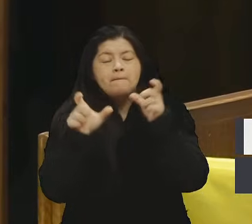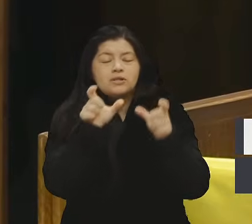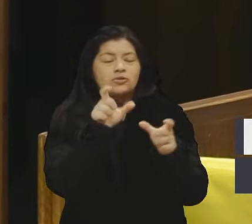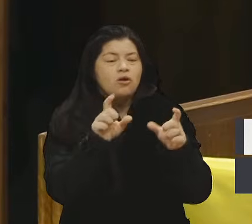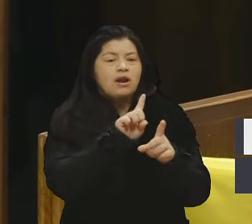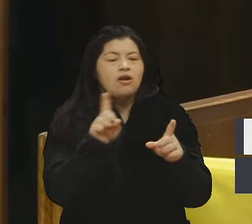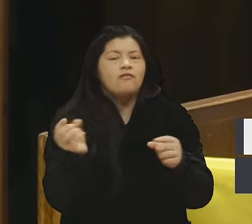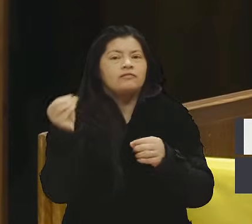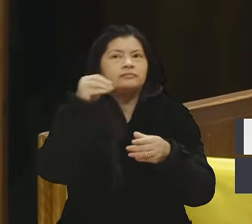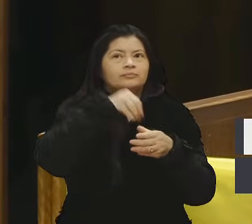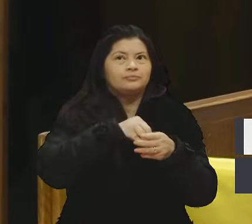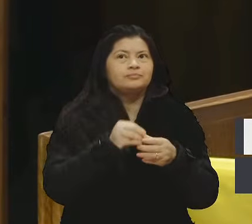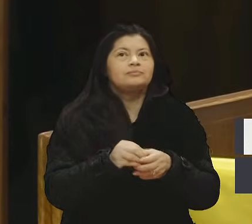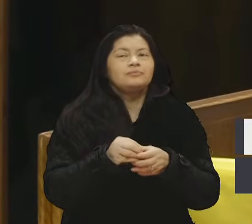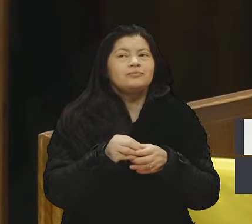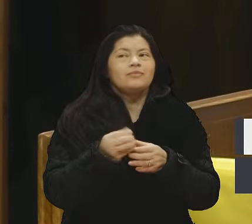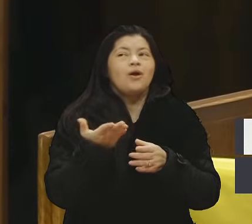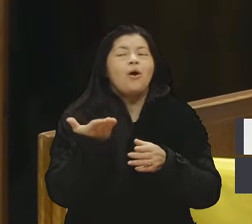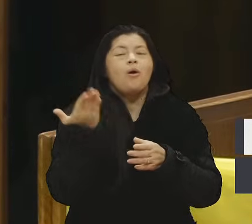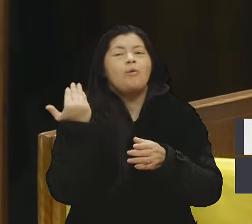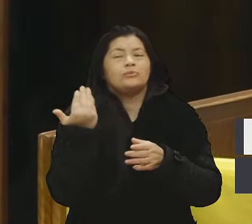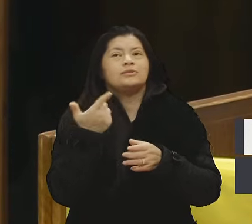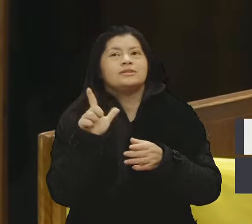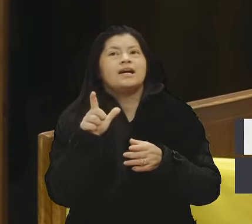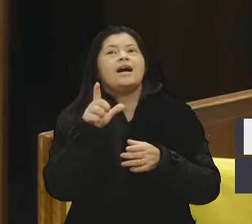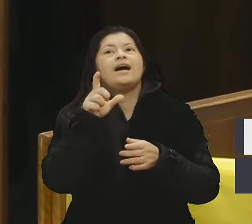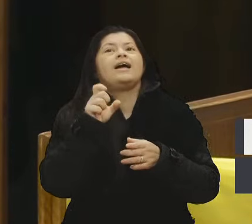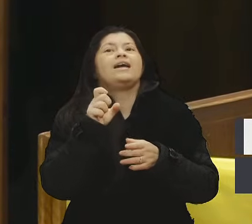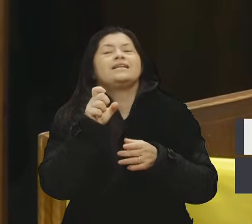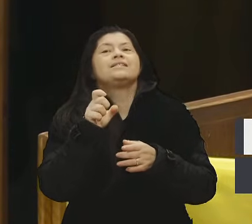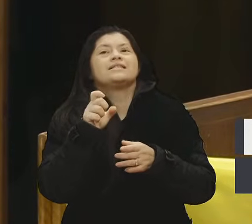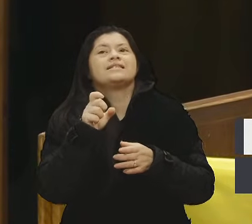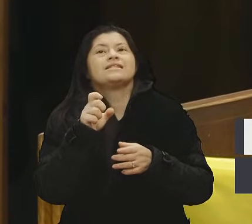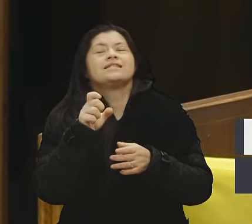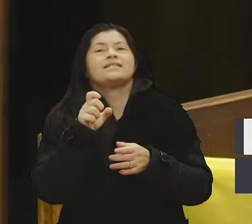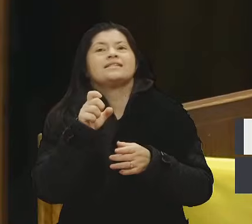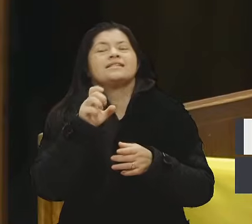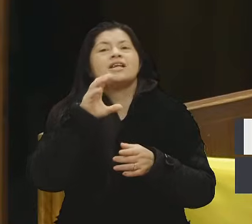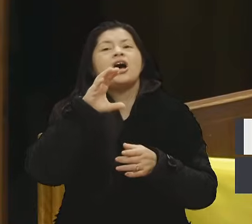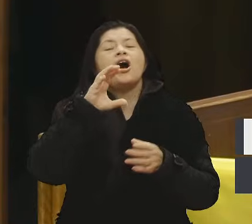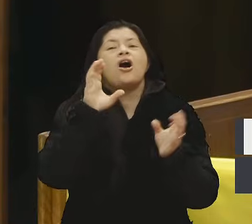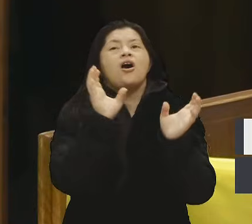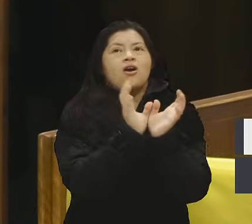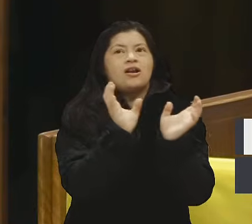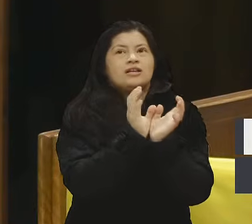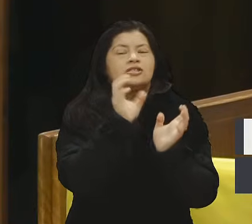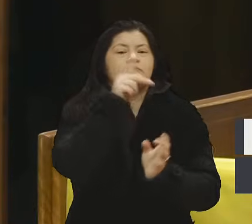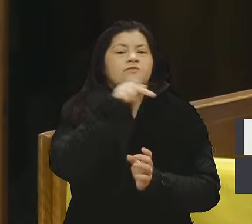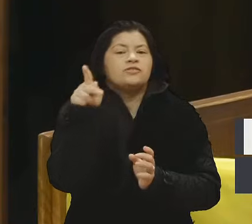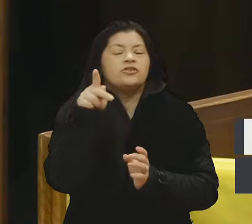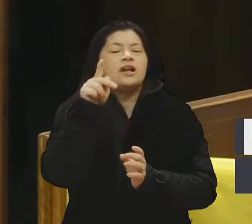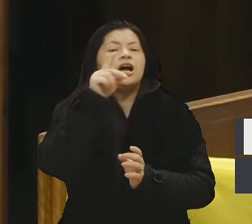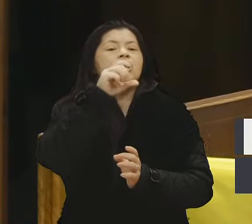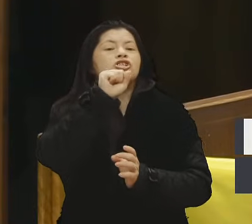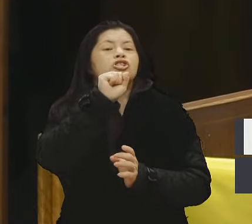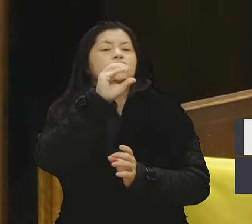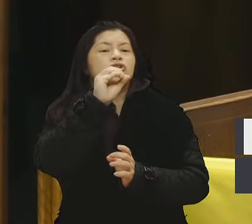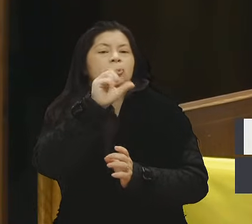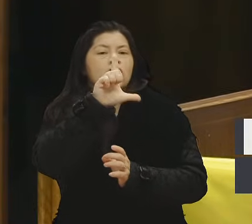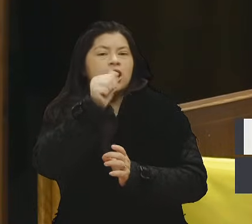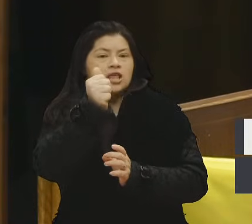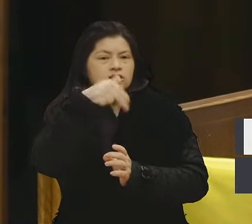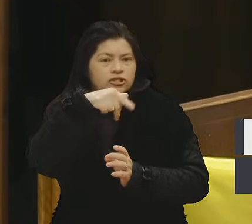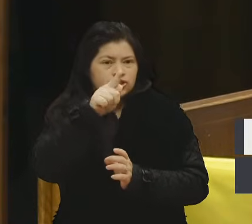para minha ex-presidente, professora Helenira, minha ex-colega de direção também, professora Solange,